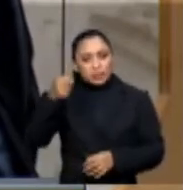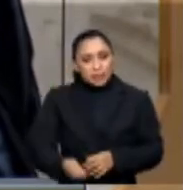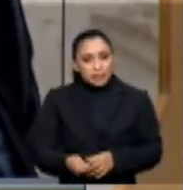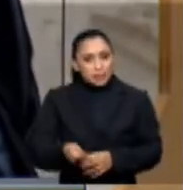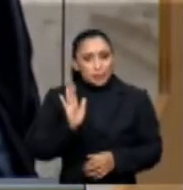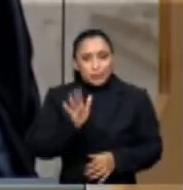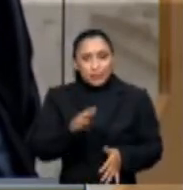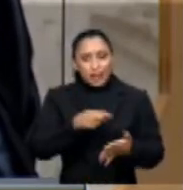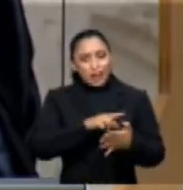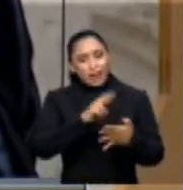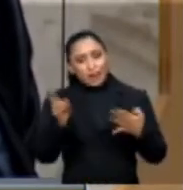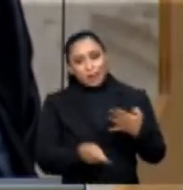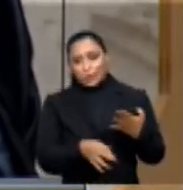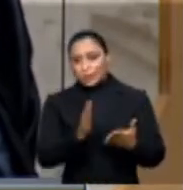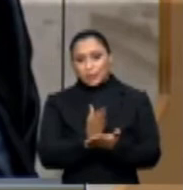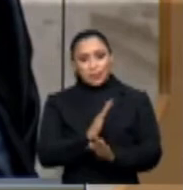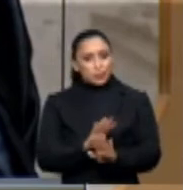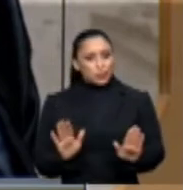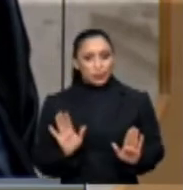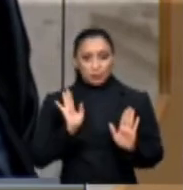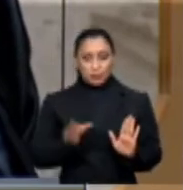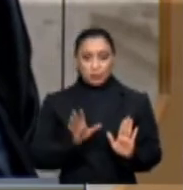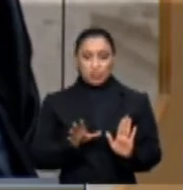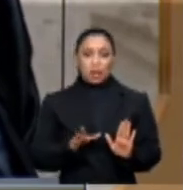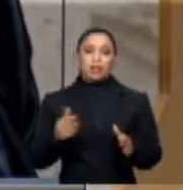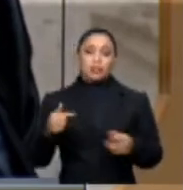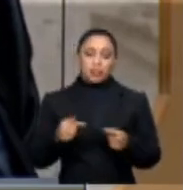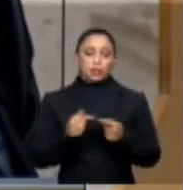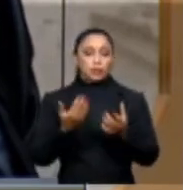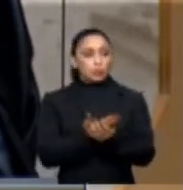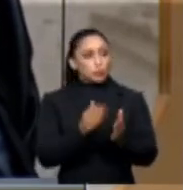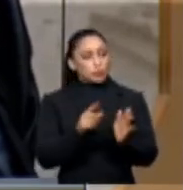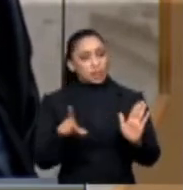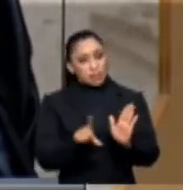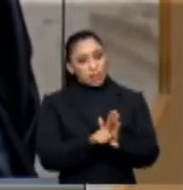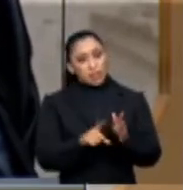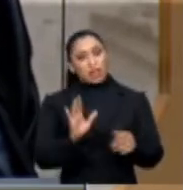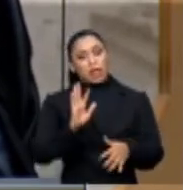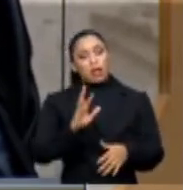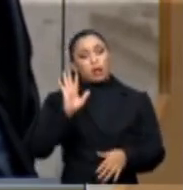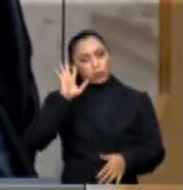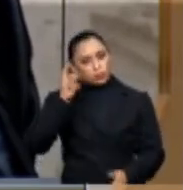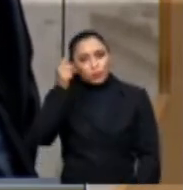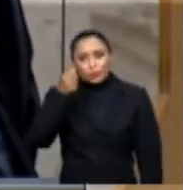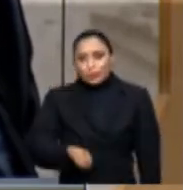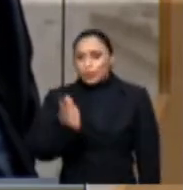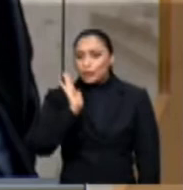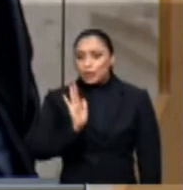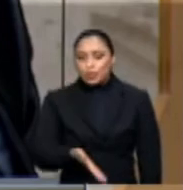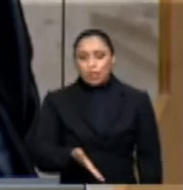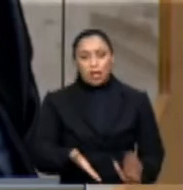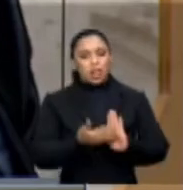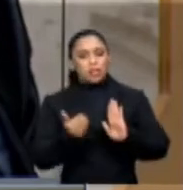julgado, o que implicaria ofensa aos postulados do devido processo legal, da coisa julgada e da